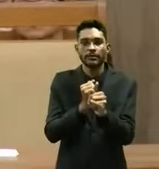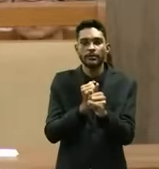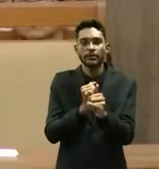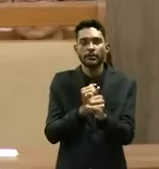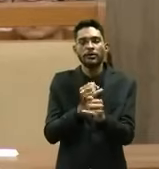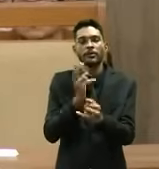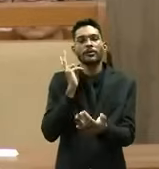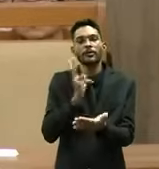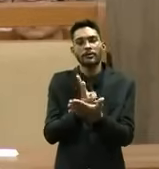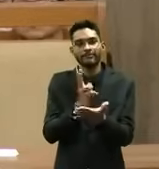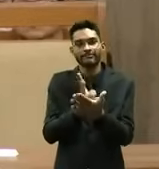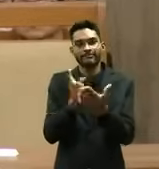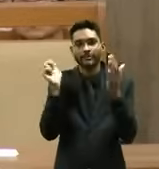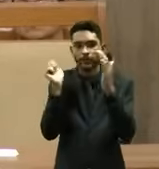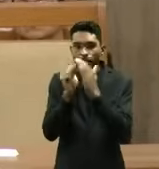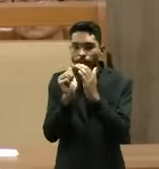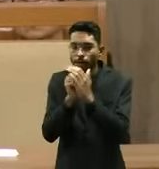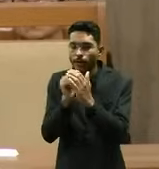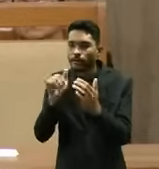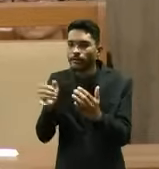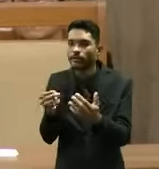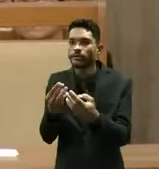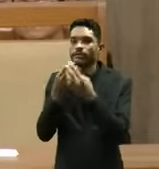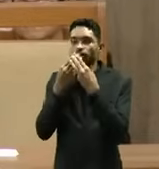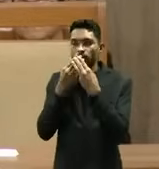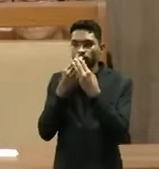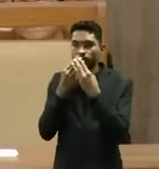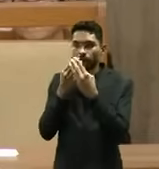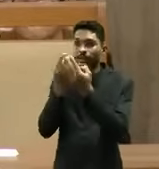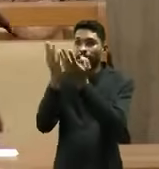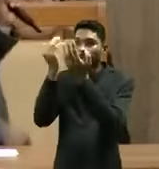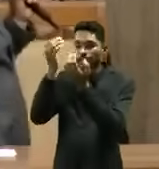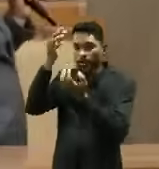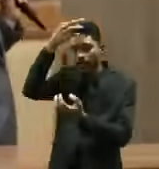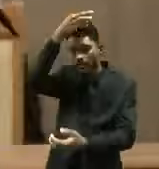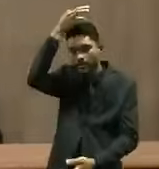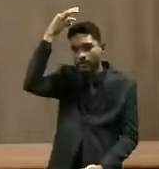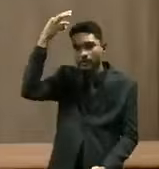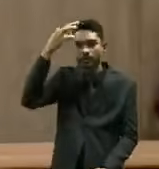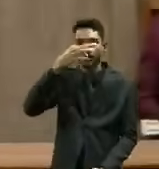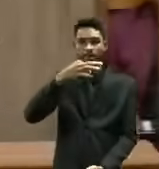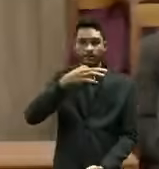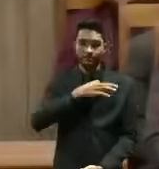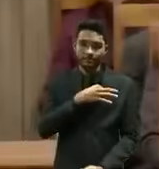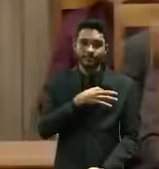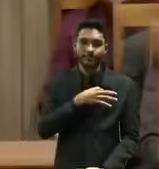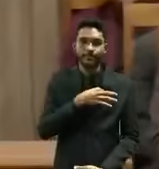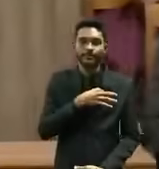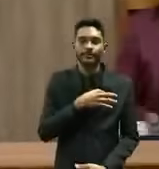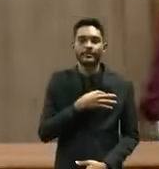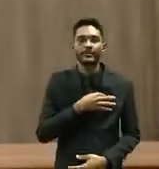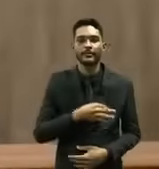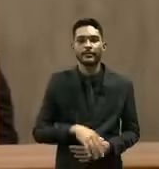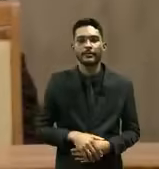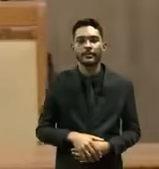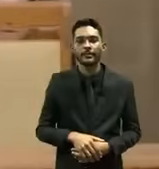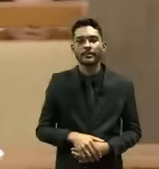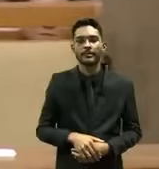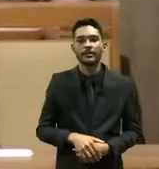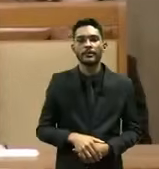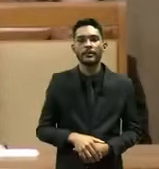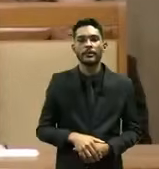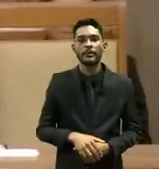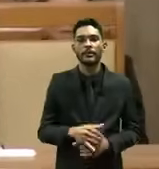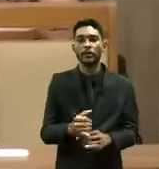jejuando e diga Vem Espírito Santo ele vai te pegar e tu vai ver ei ei os críticos aí